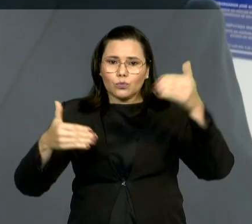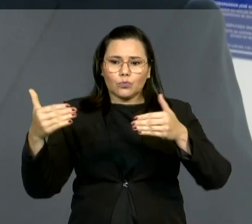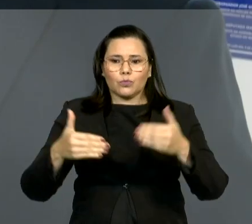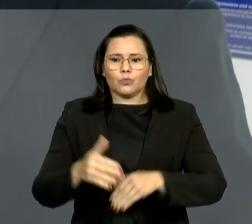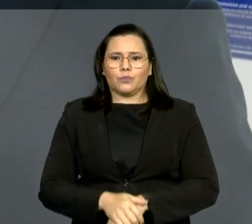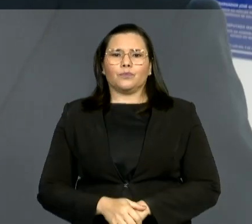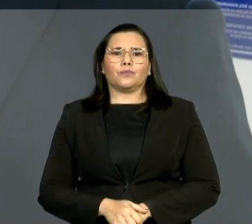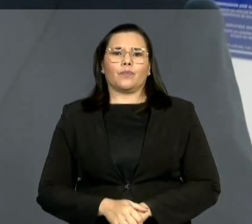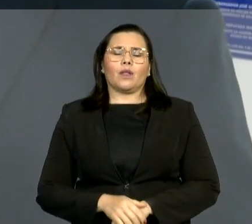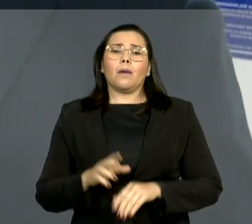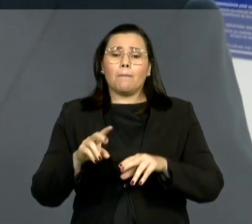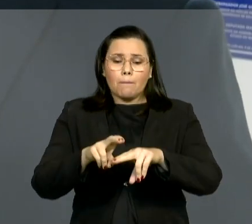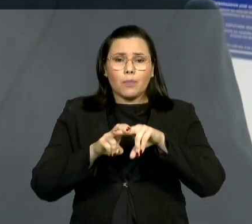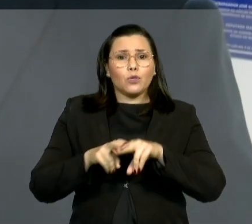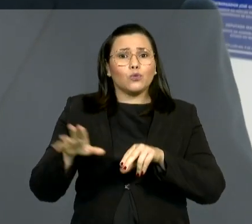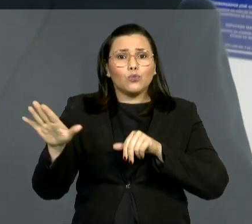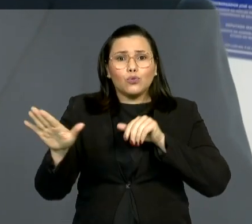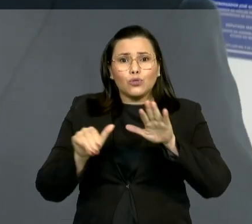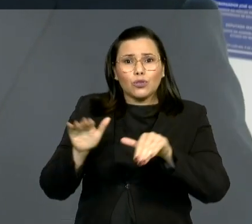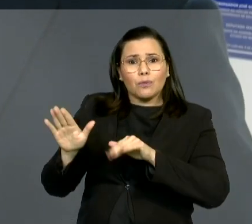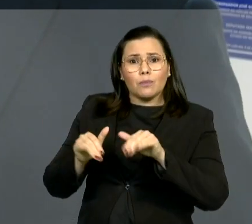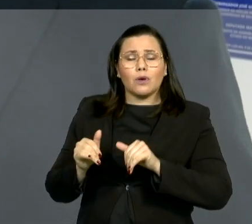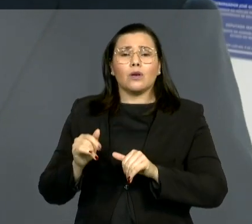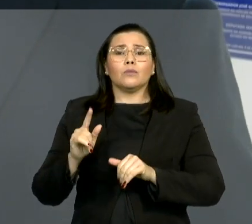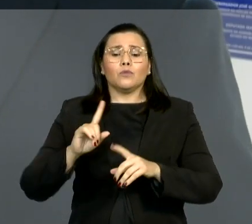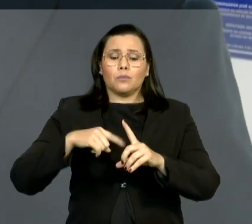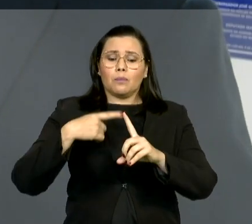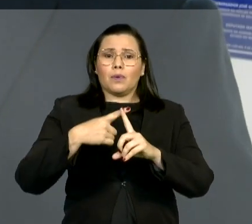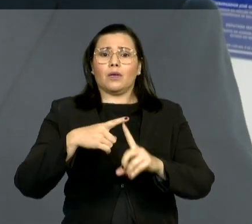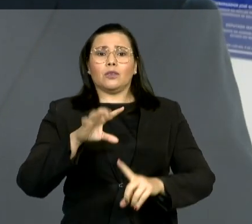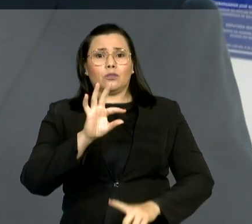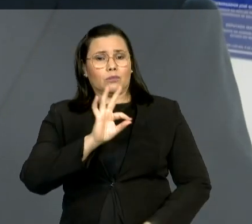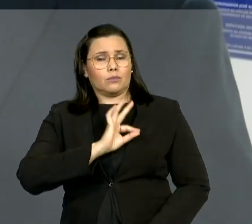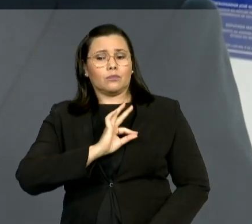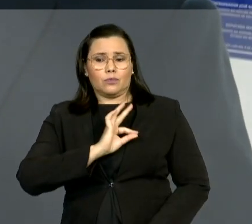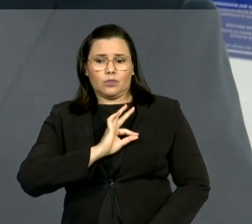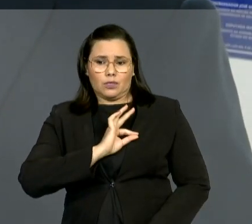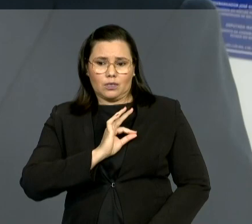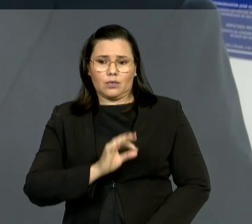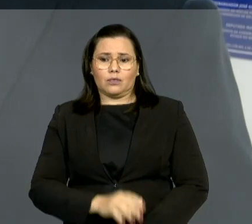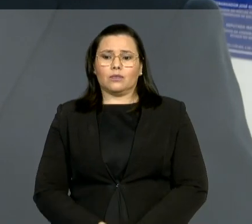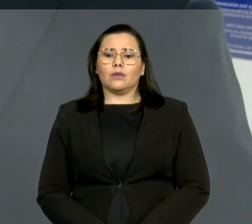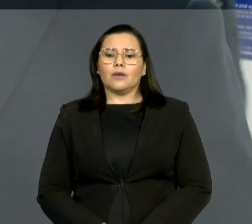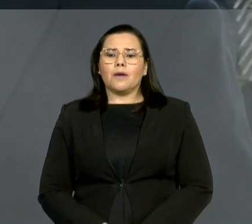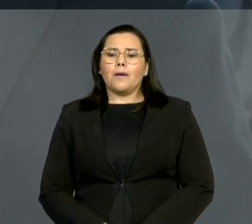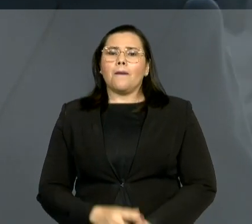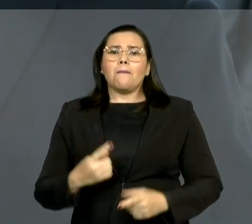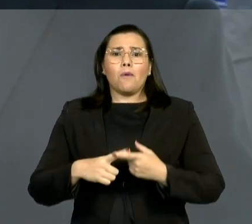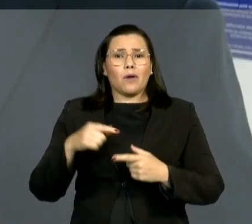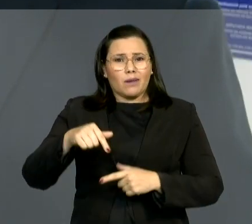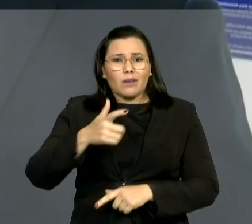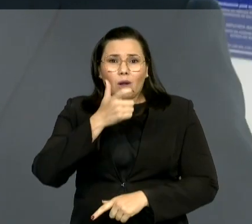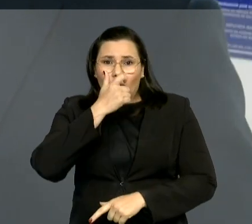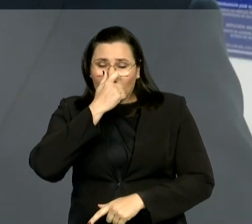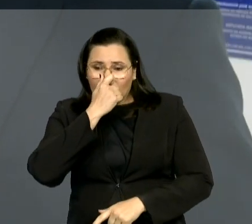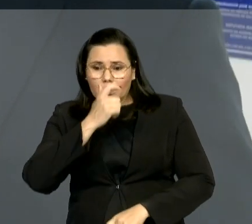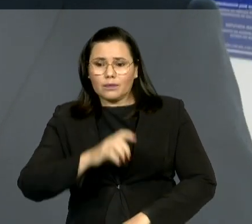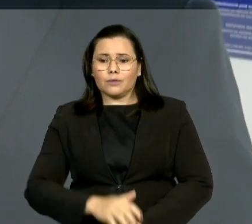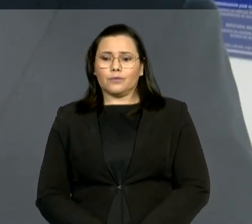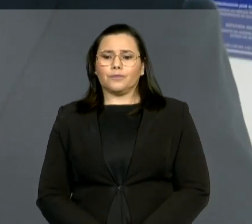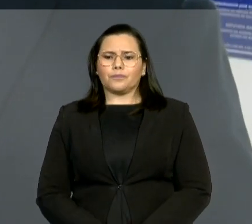E nas últimas semanas nós tivemos um volume acentuado de pessoas, né, para poder se regularizar. E